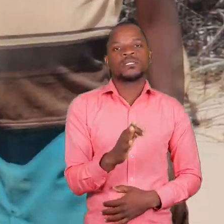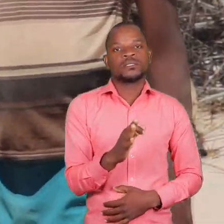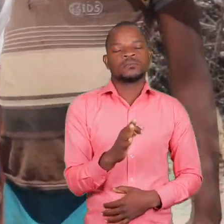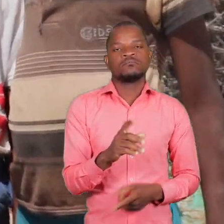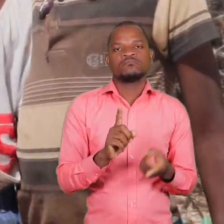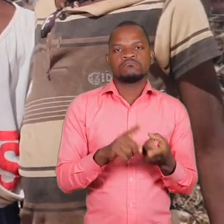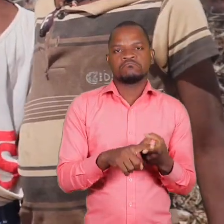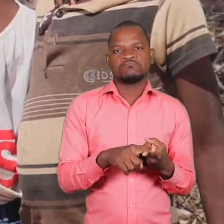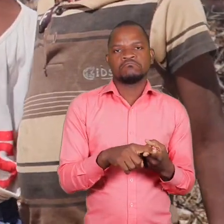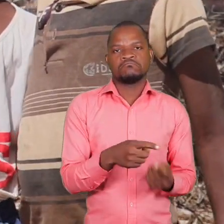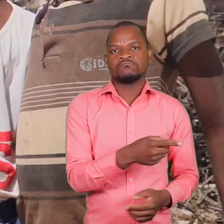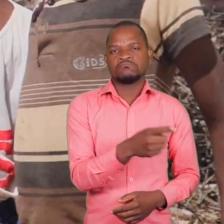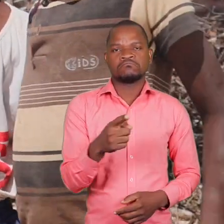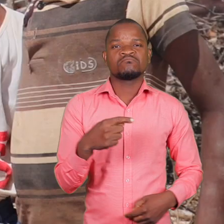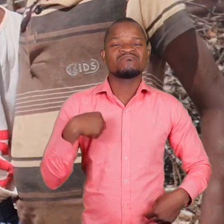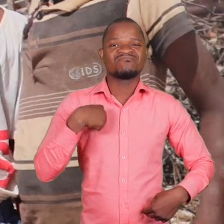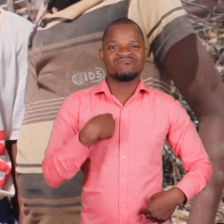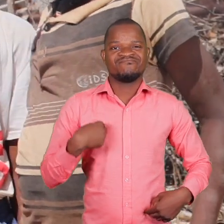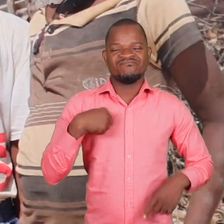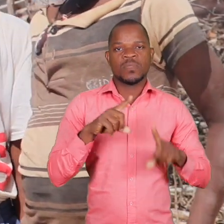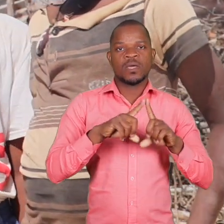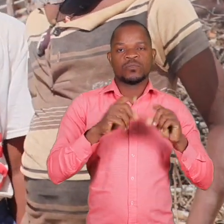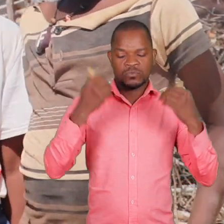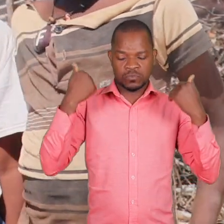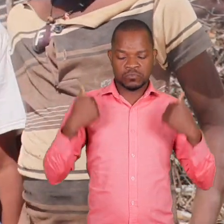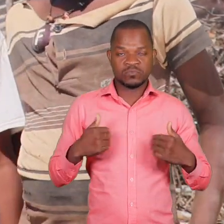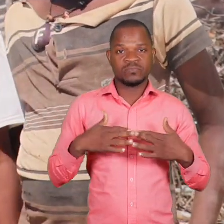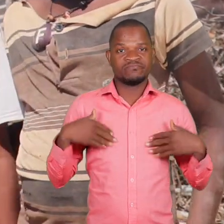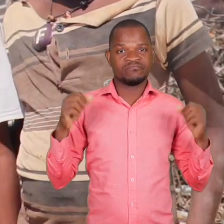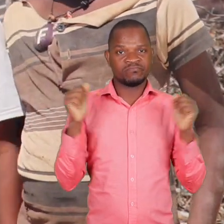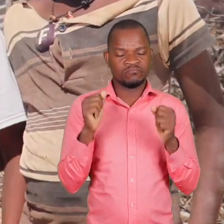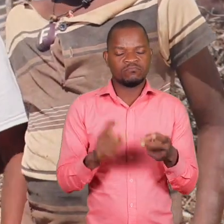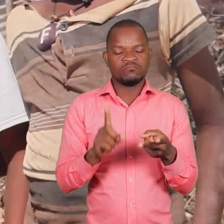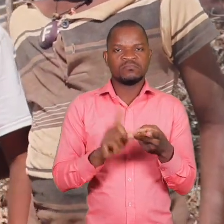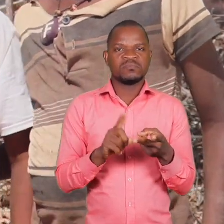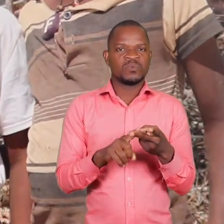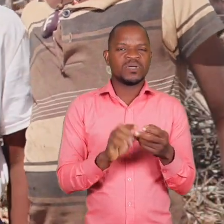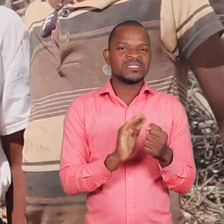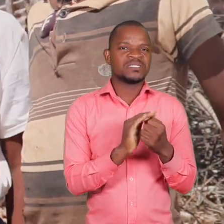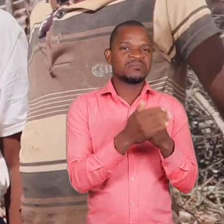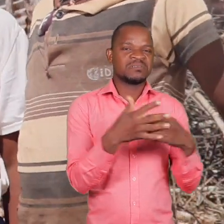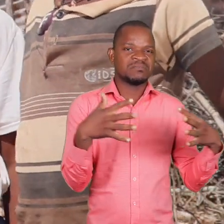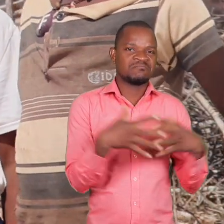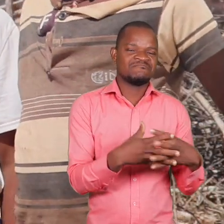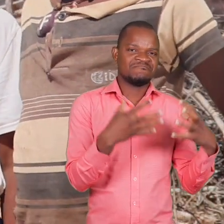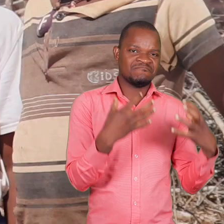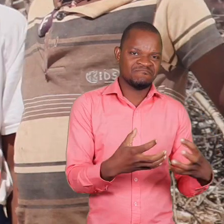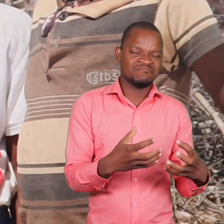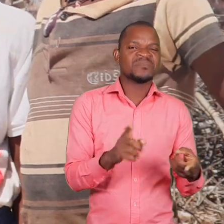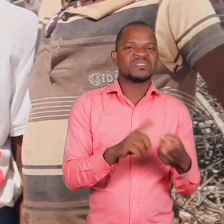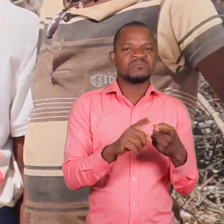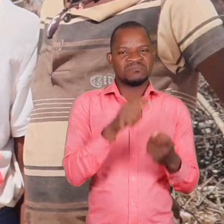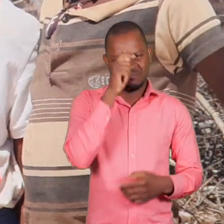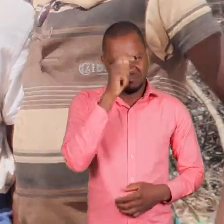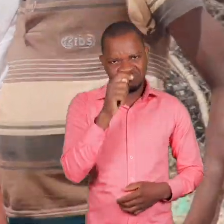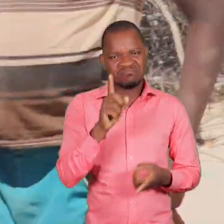de banho, pois, para além de ter um impacto prejudicial na sua saúde, ameaça a sua segurança,